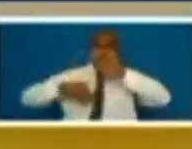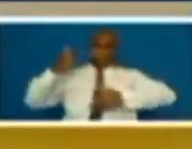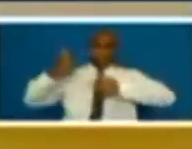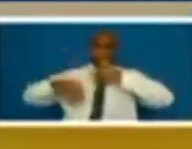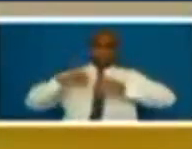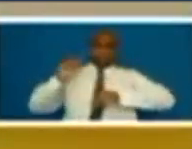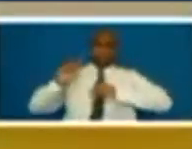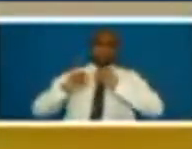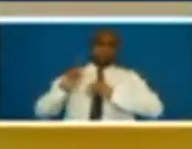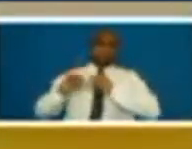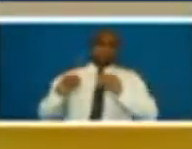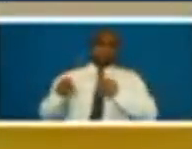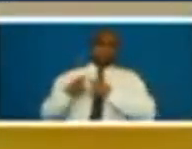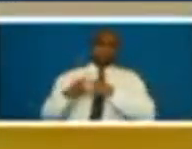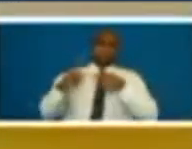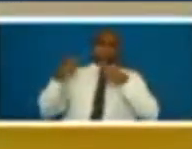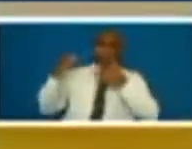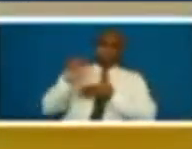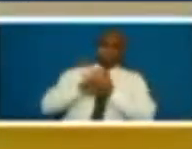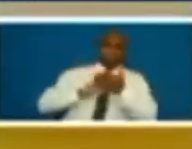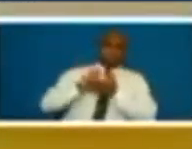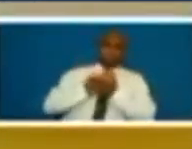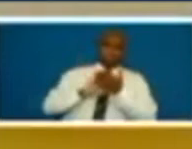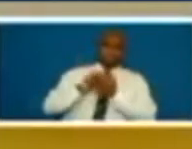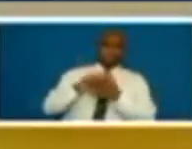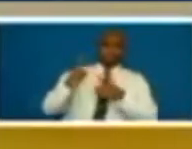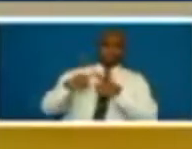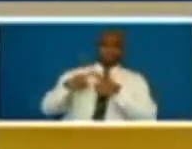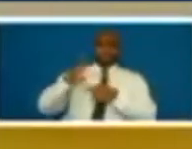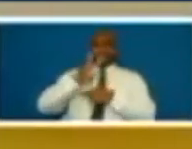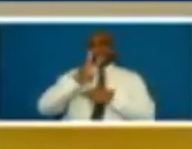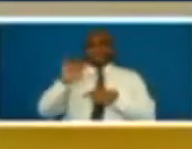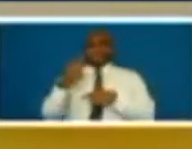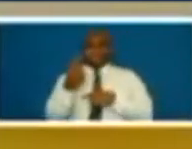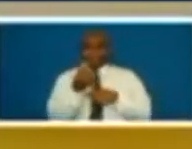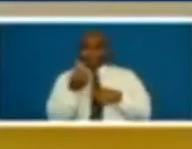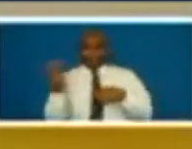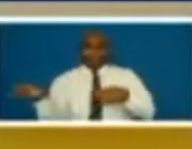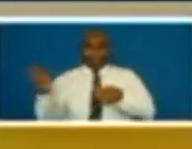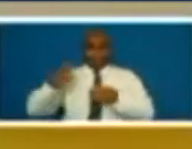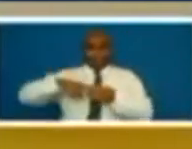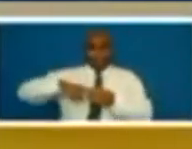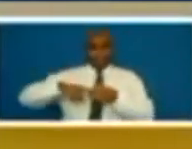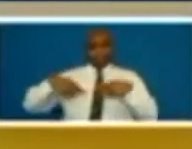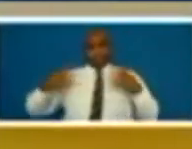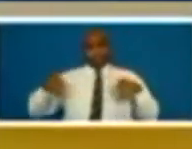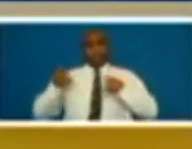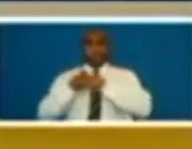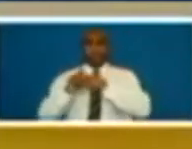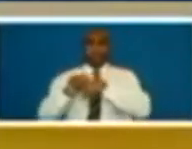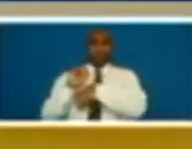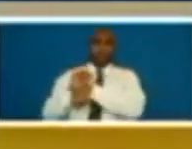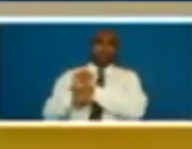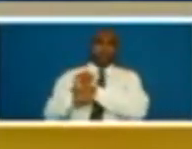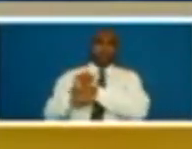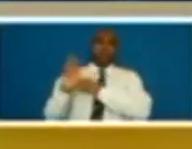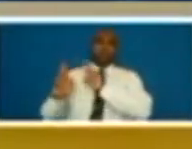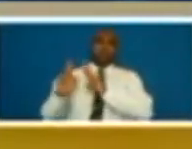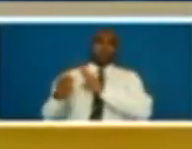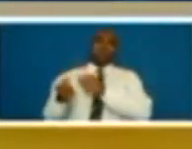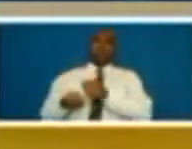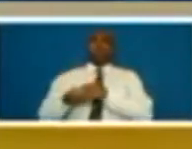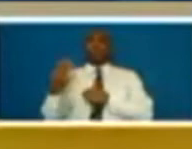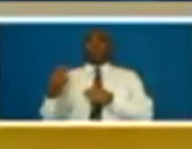apresentando qualquer manifestação Acerca das irregularidades Diante do exposto acolho portanto agora o mundo eu volto o apoio a totalidade